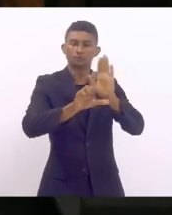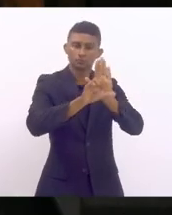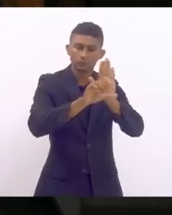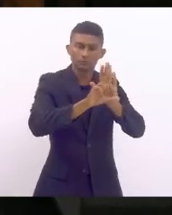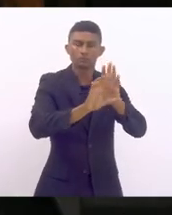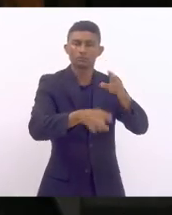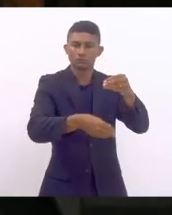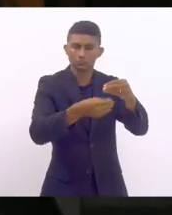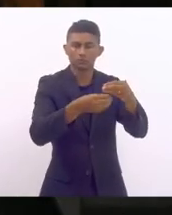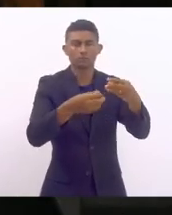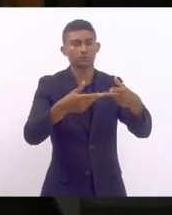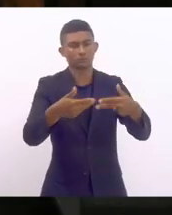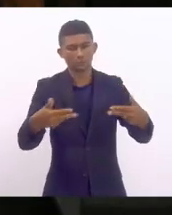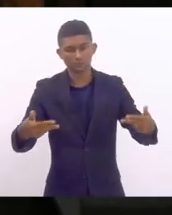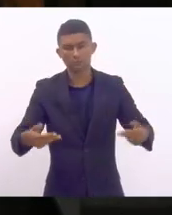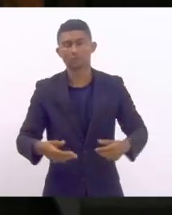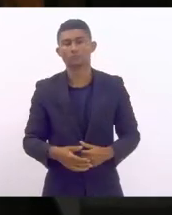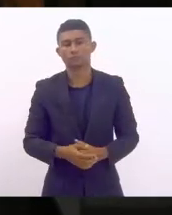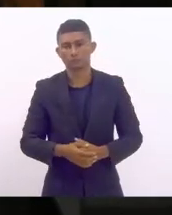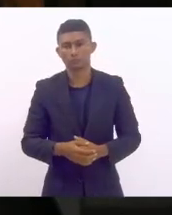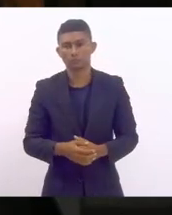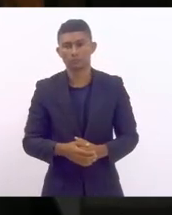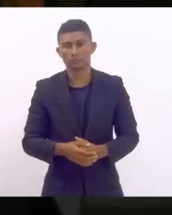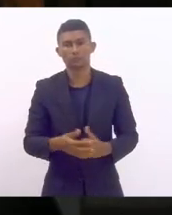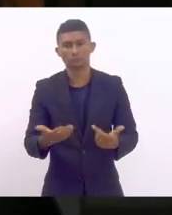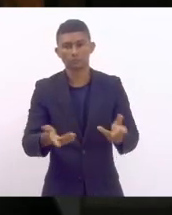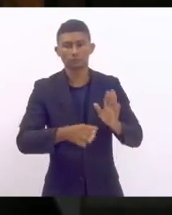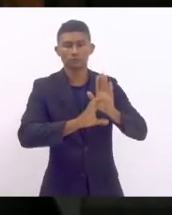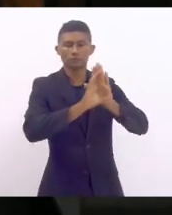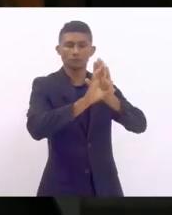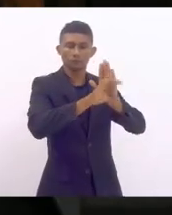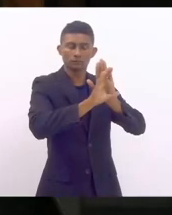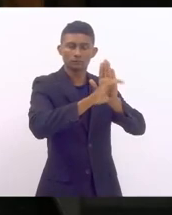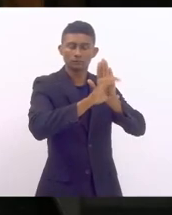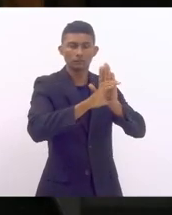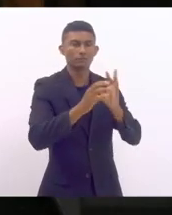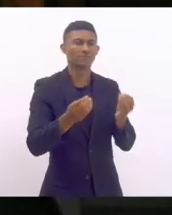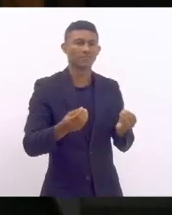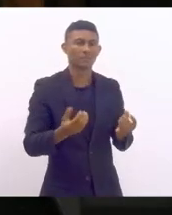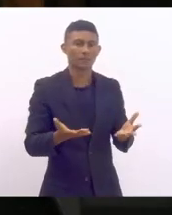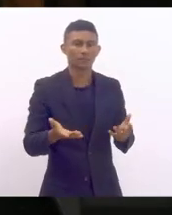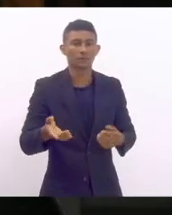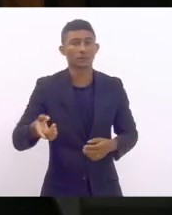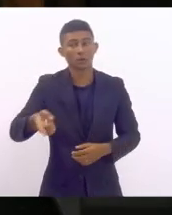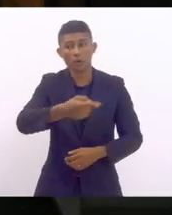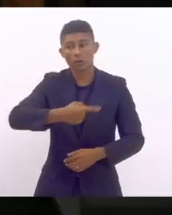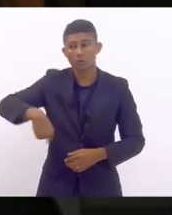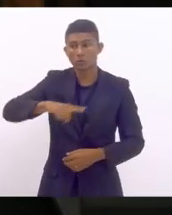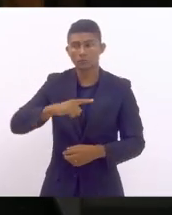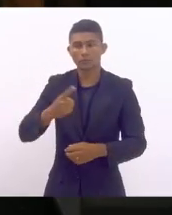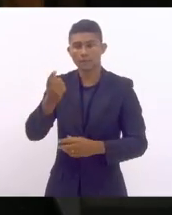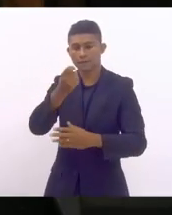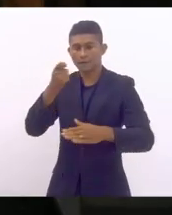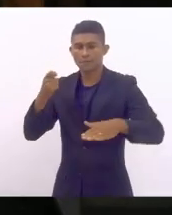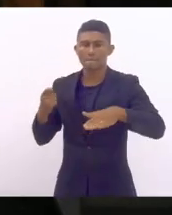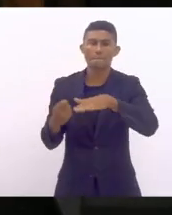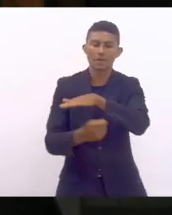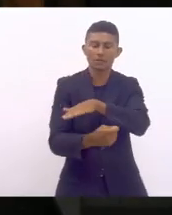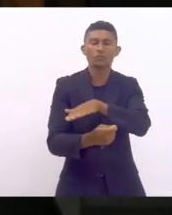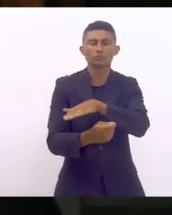complementares derivaram esse conceito para que nós tivéssemos investimentos